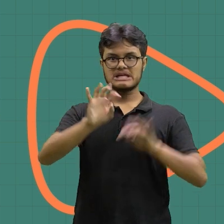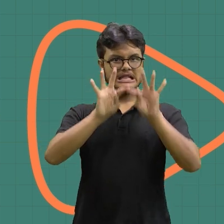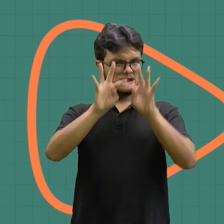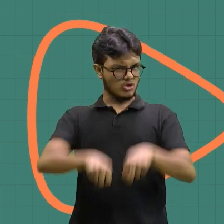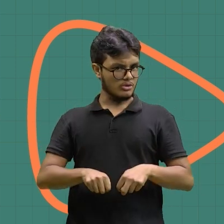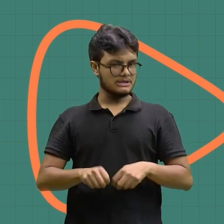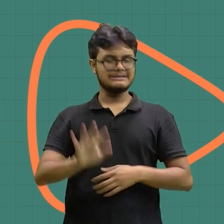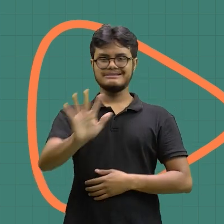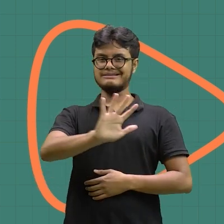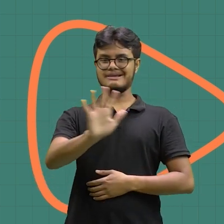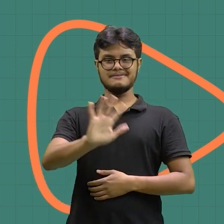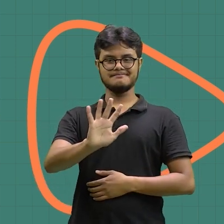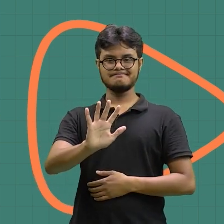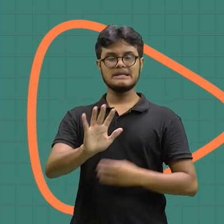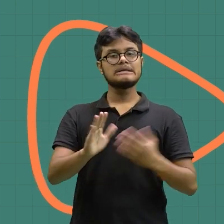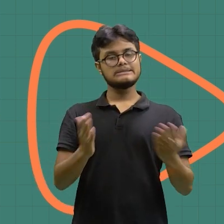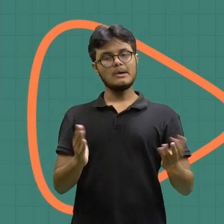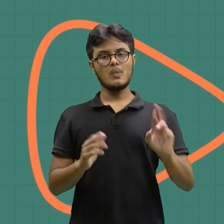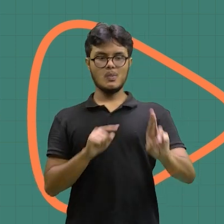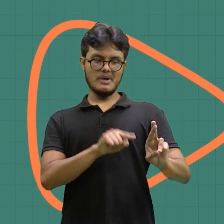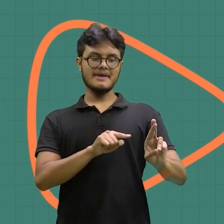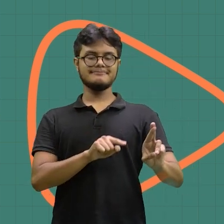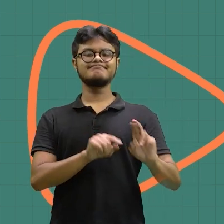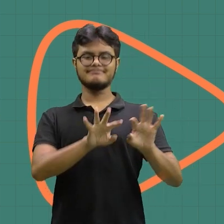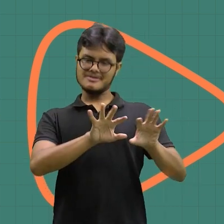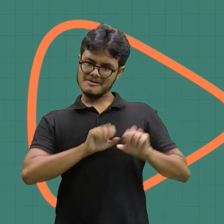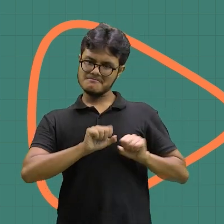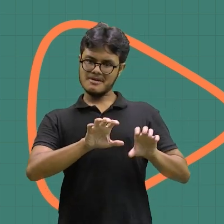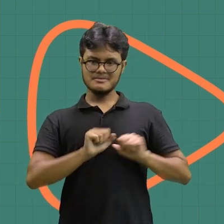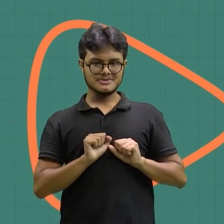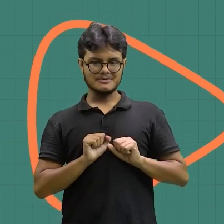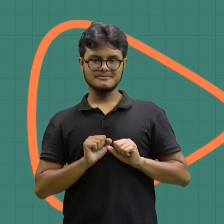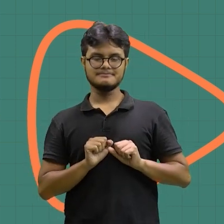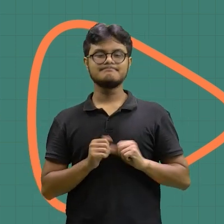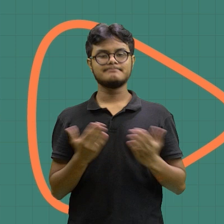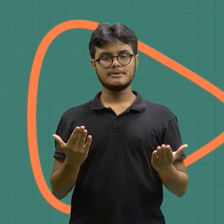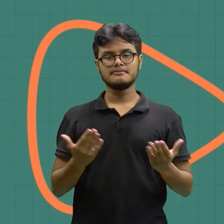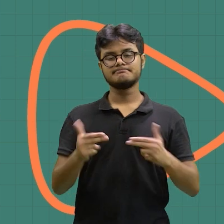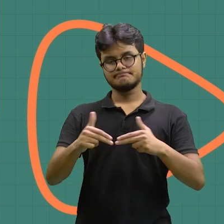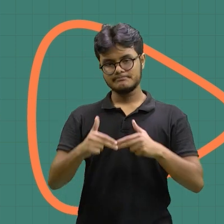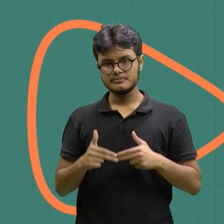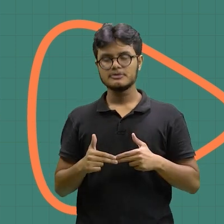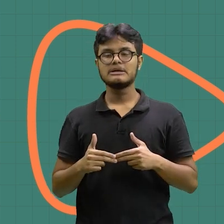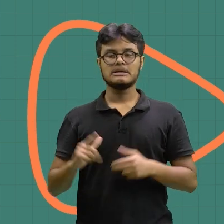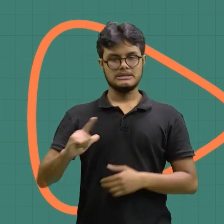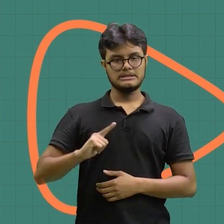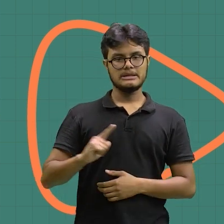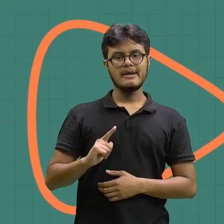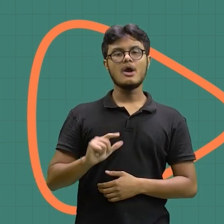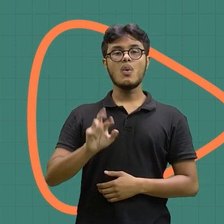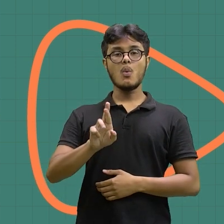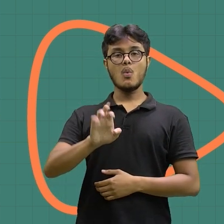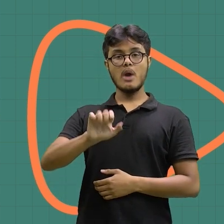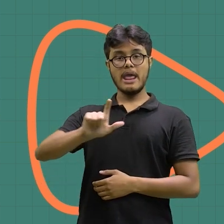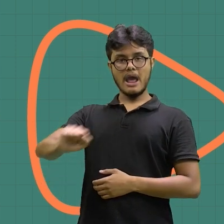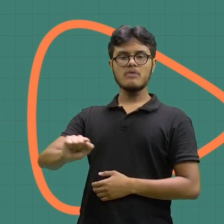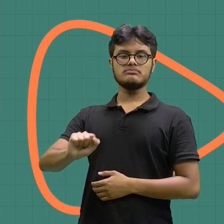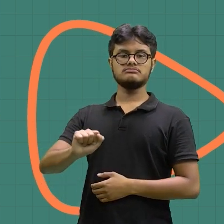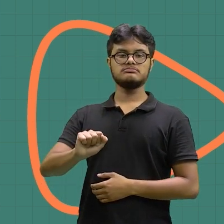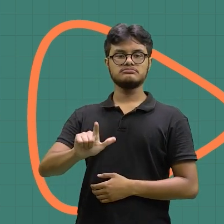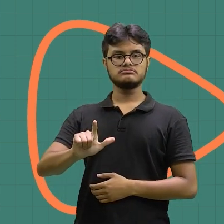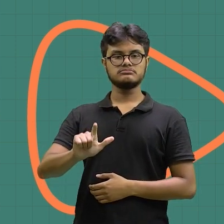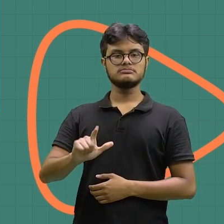interna igual a zero, para considerá-lo ideal. Com isso, esse meu gerador ele é um gerador real, o que me dá uma resposta